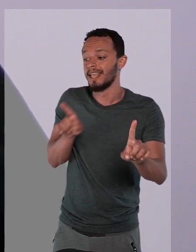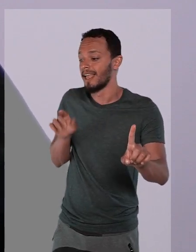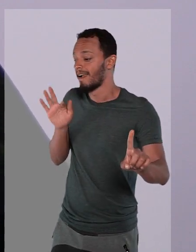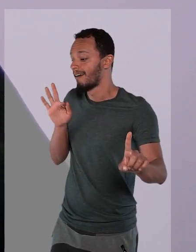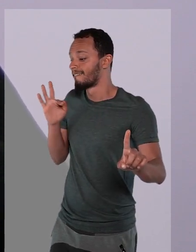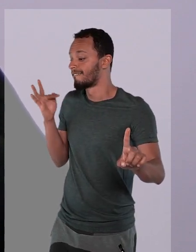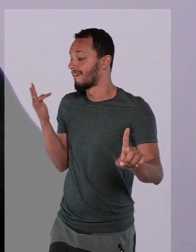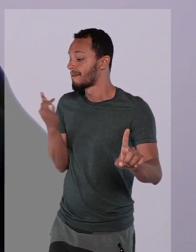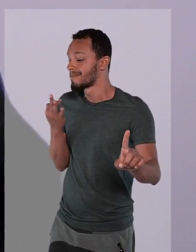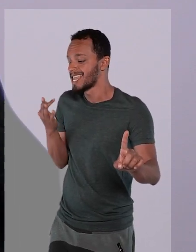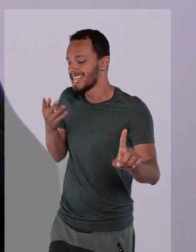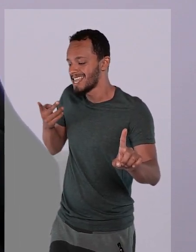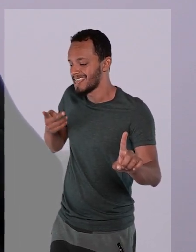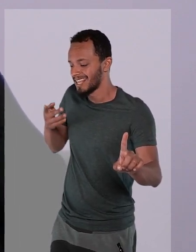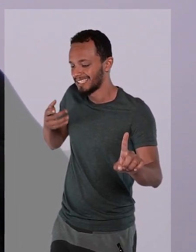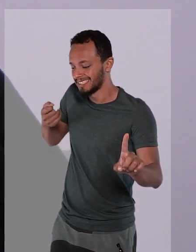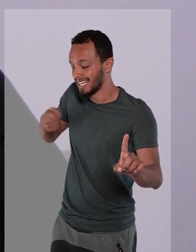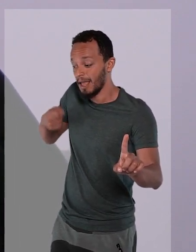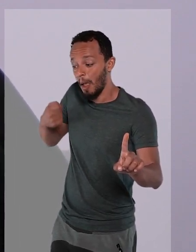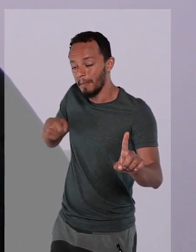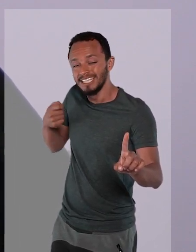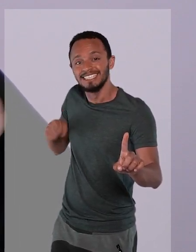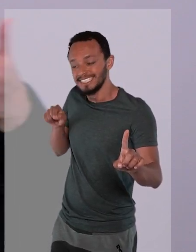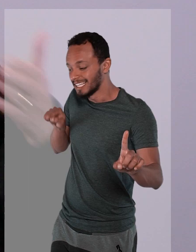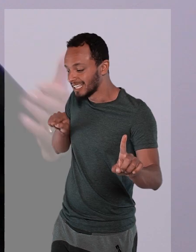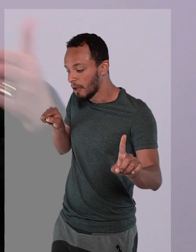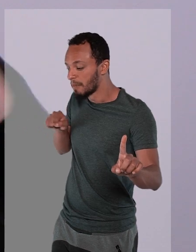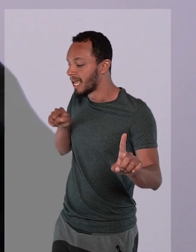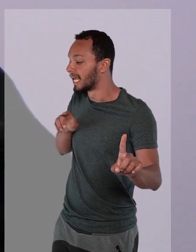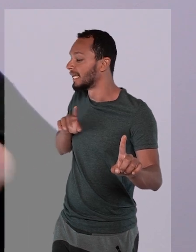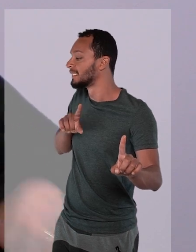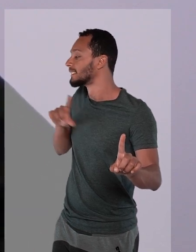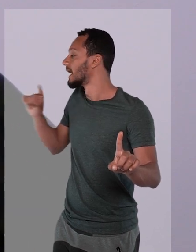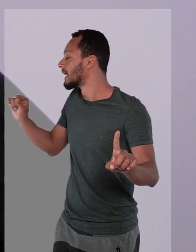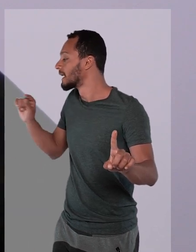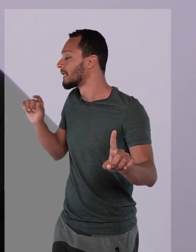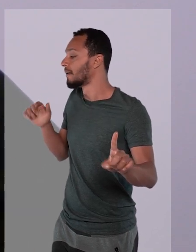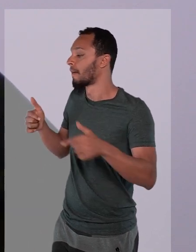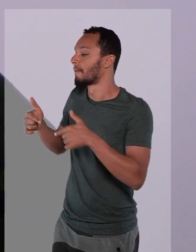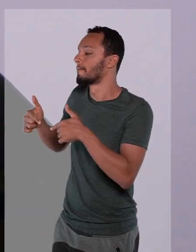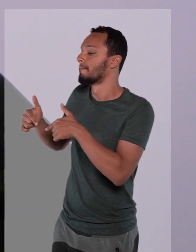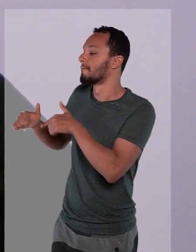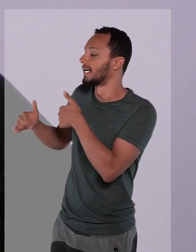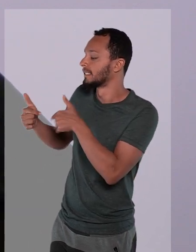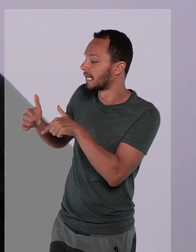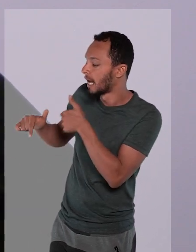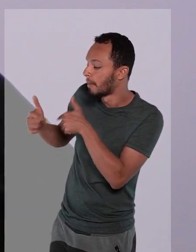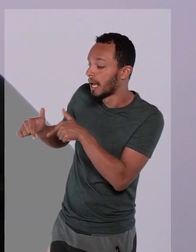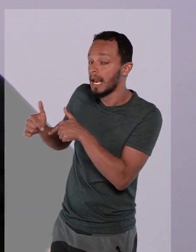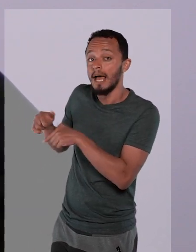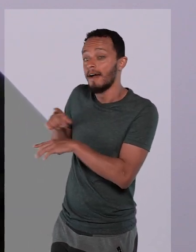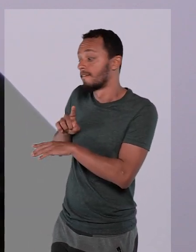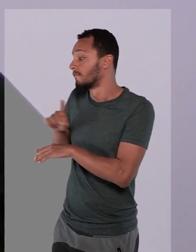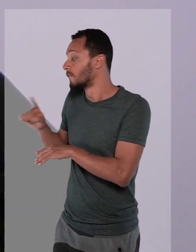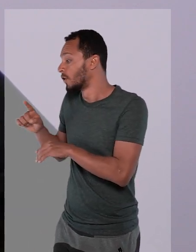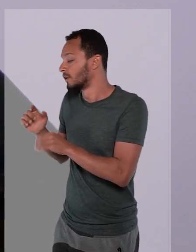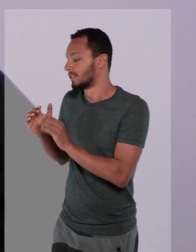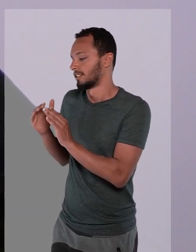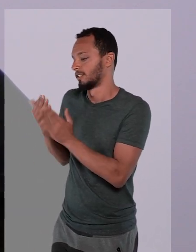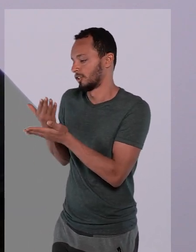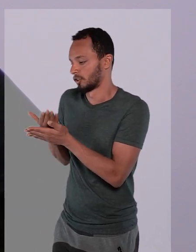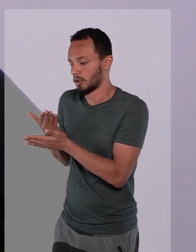mulheres, elas precisam também sair para trabalhar, elas precisam botar essas crianças na escola. Então, homeschooling é